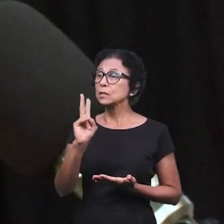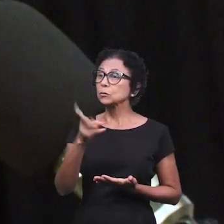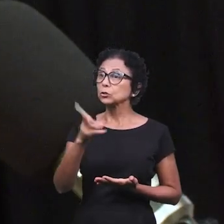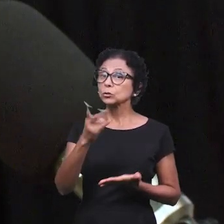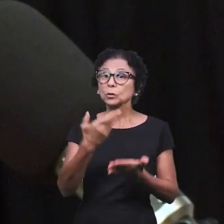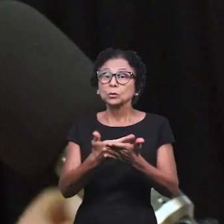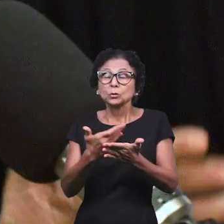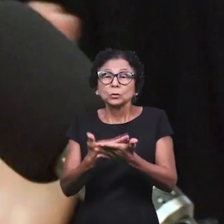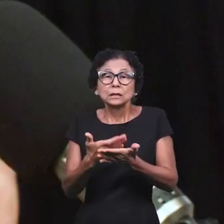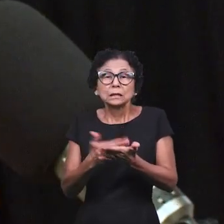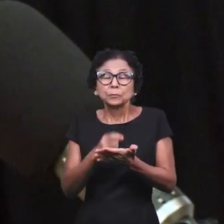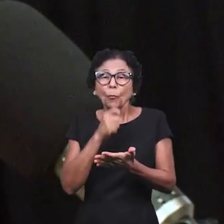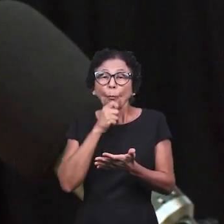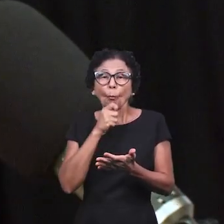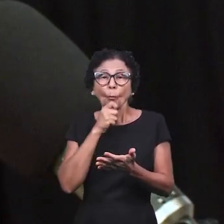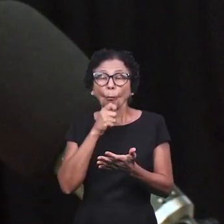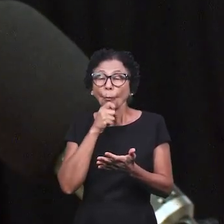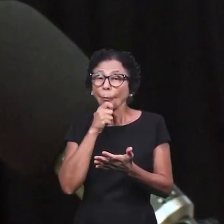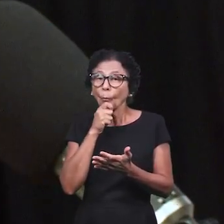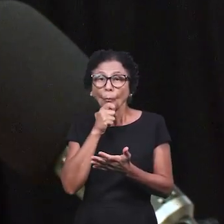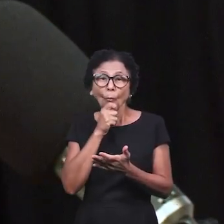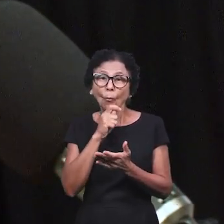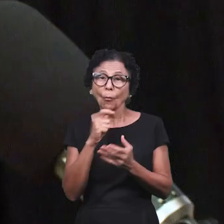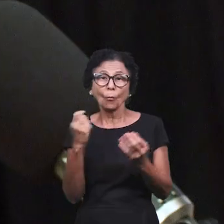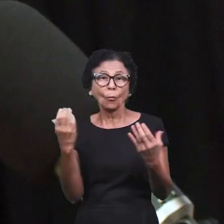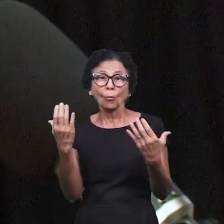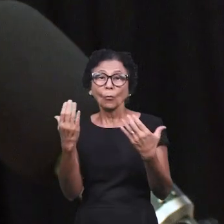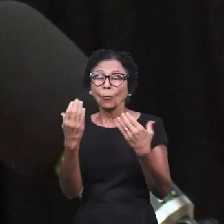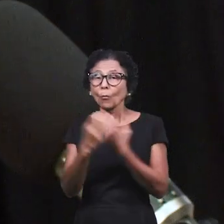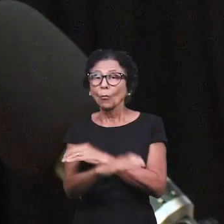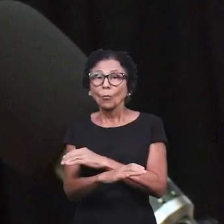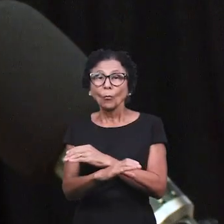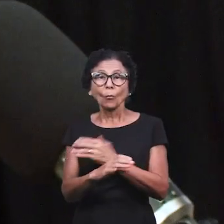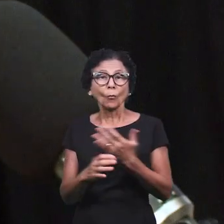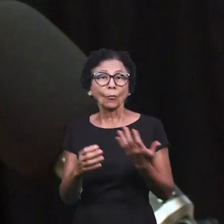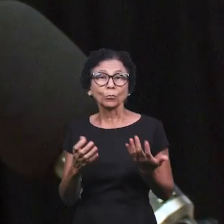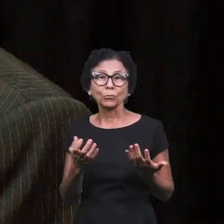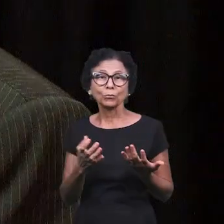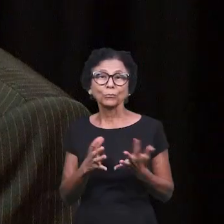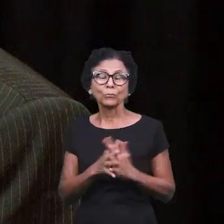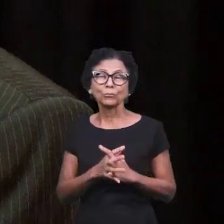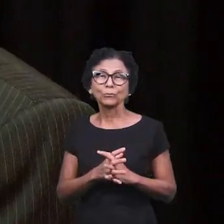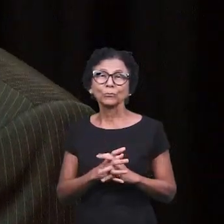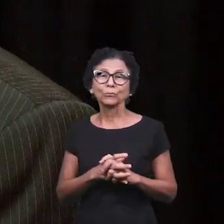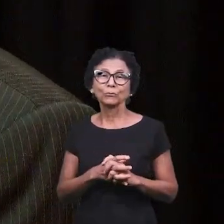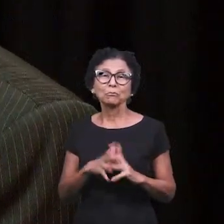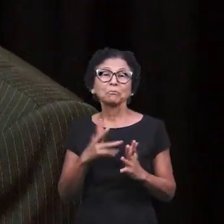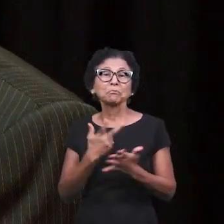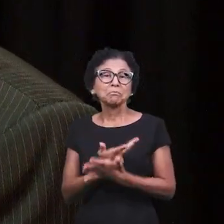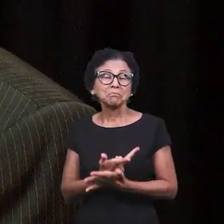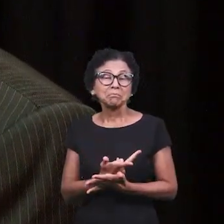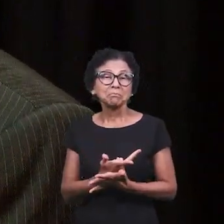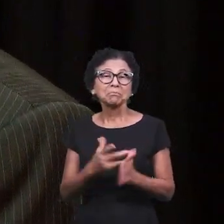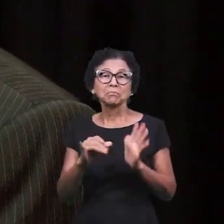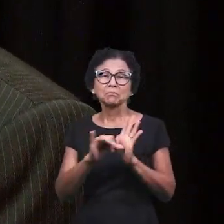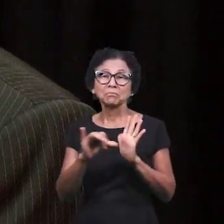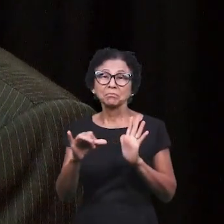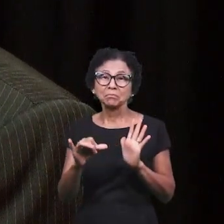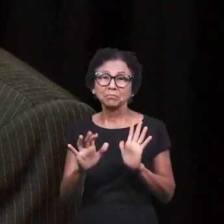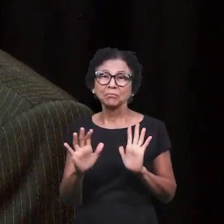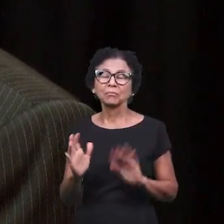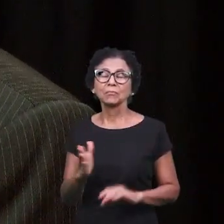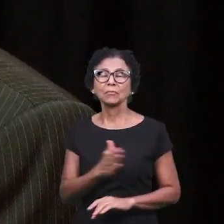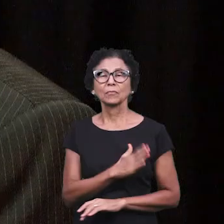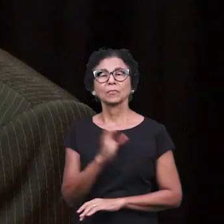manter estudando? E como é que foi? O que aconteceu com você nesse período aí? Aí, aqui é um ponto importante, né, Júlio, que